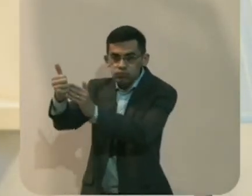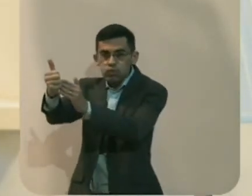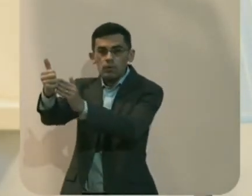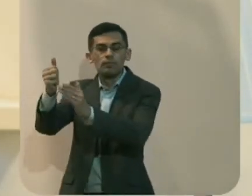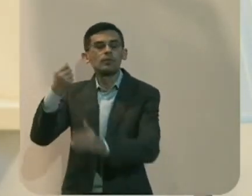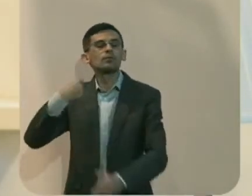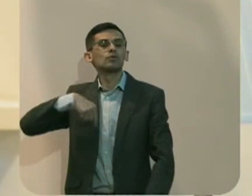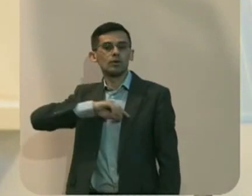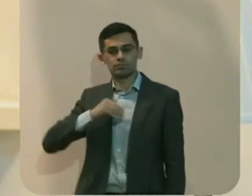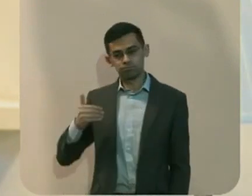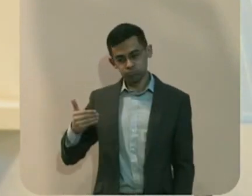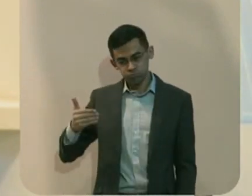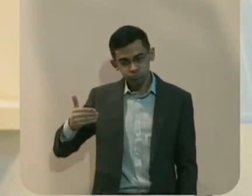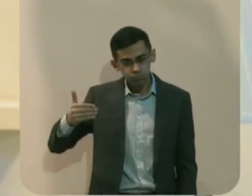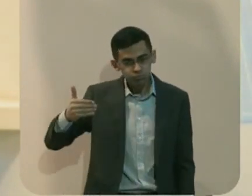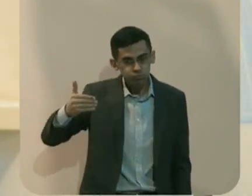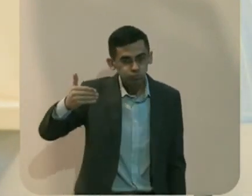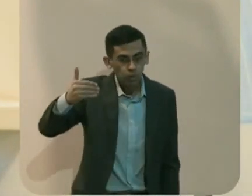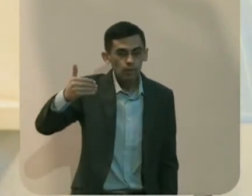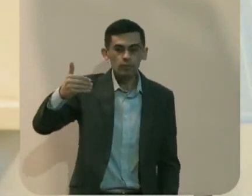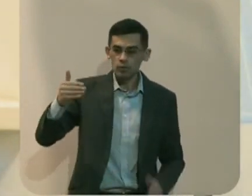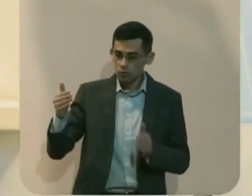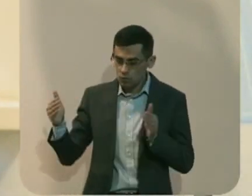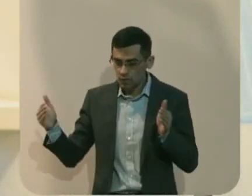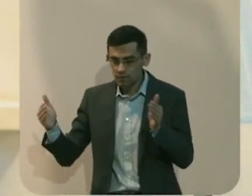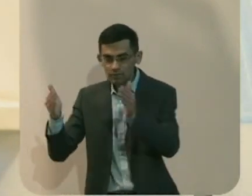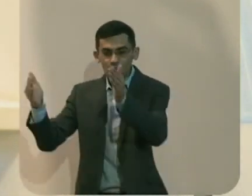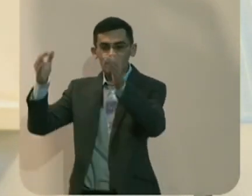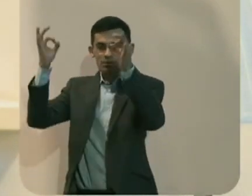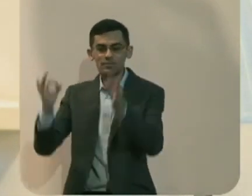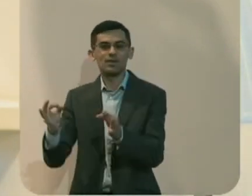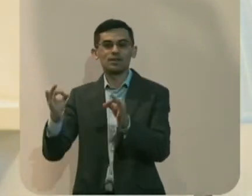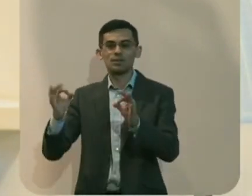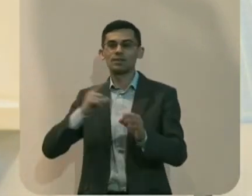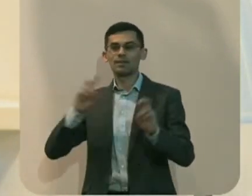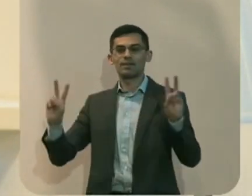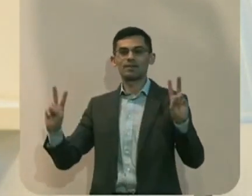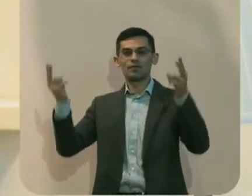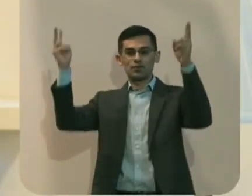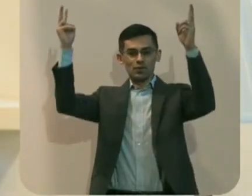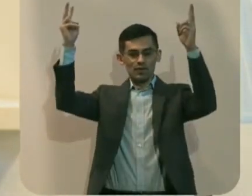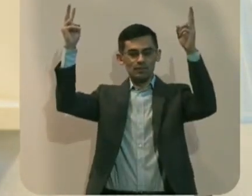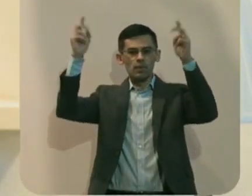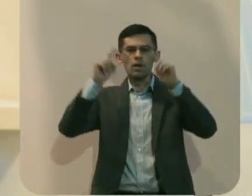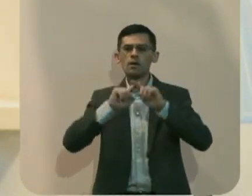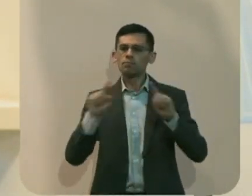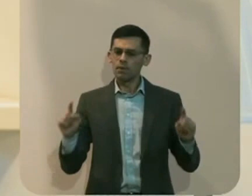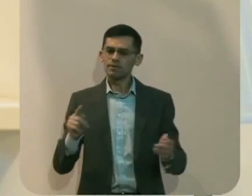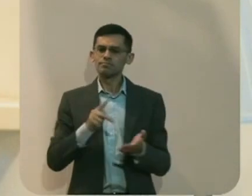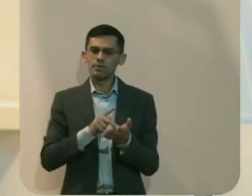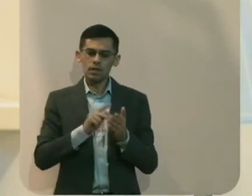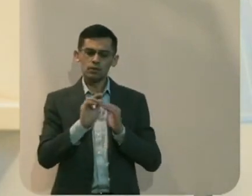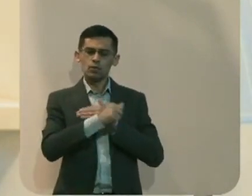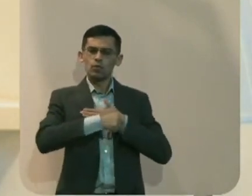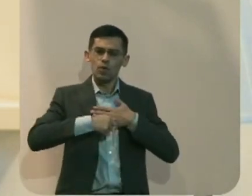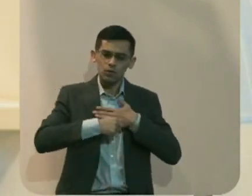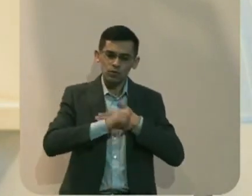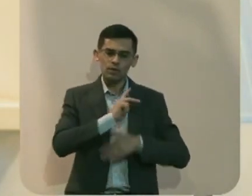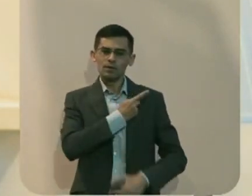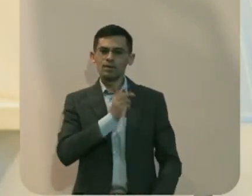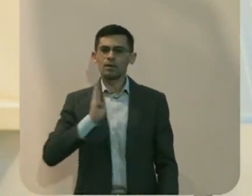gente vai continuar na direção da vitória. É interessante que o autor sagrado vai nos